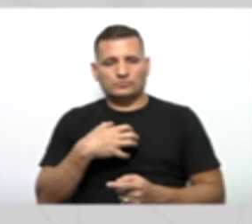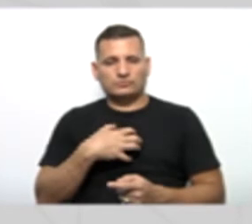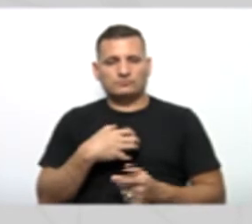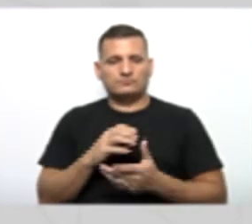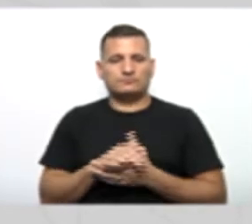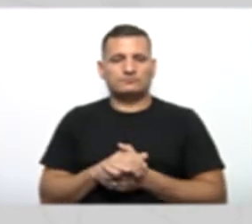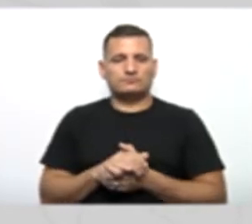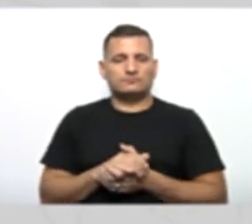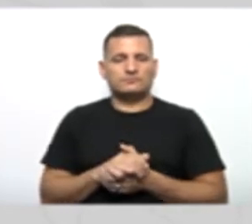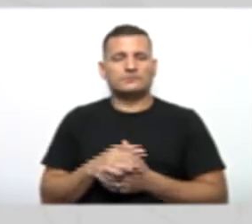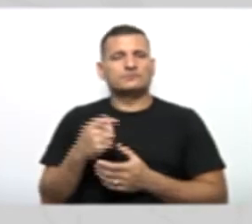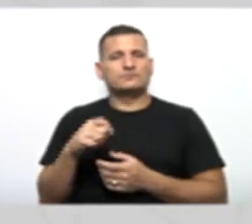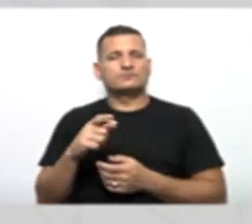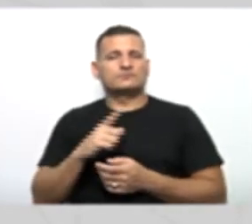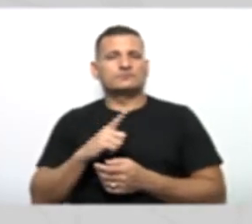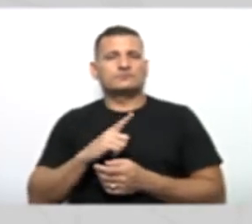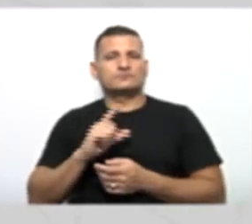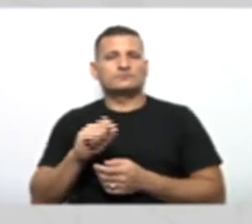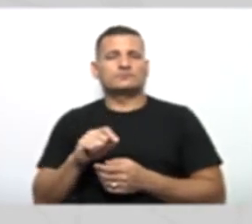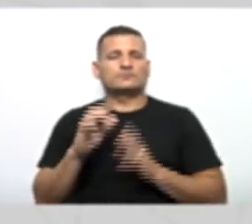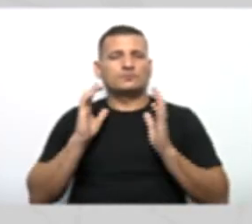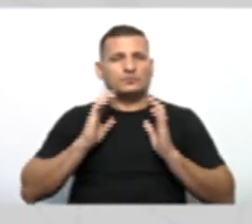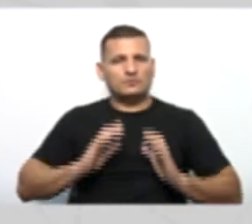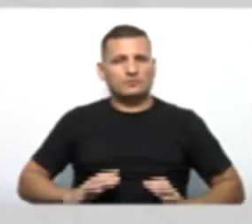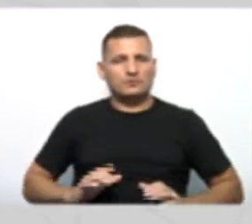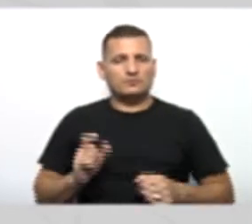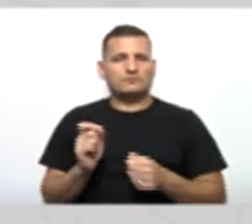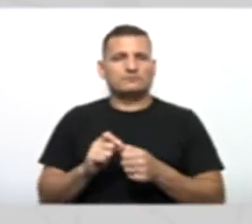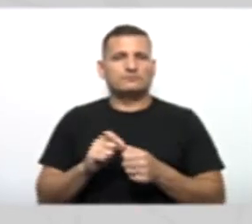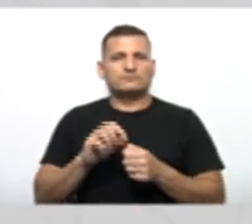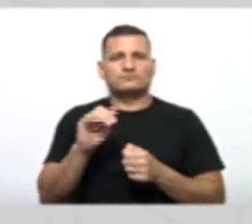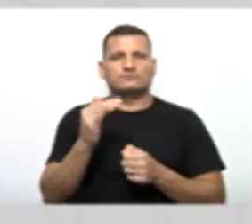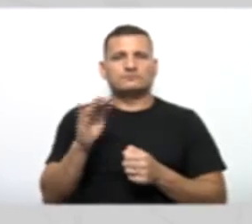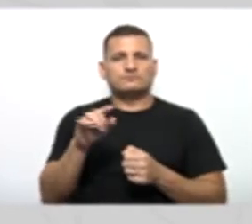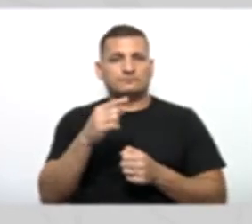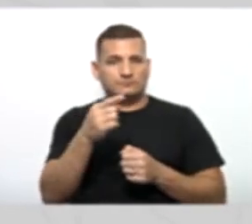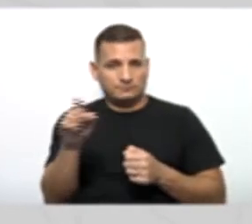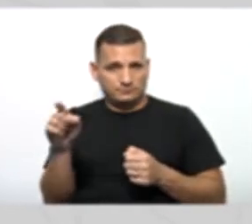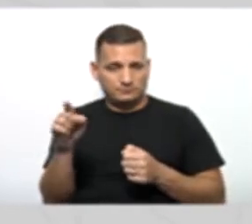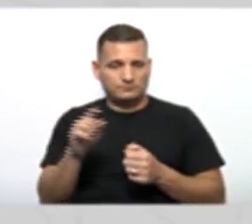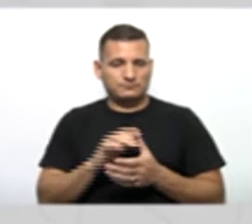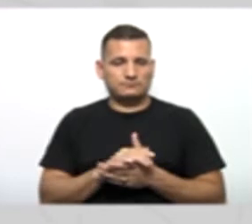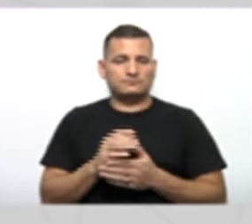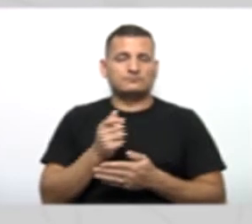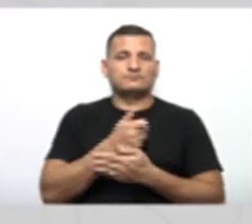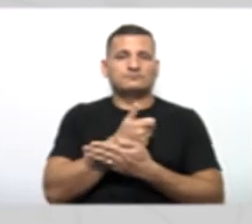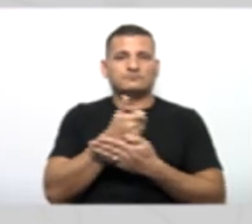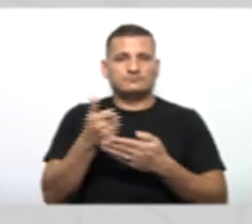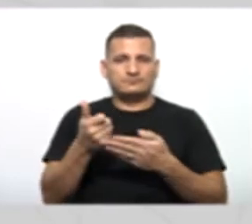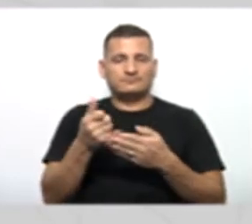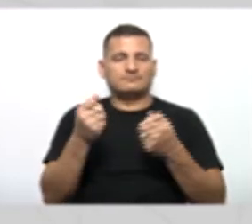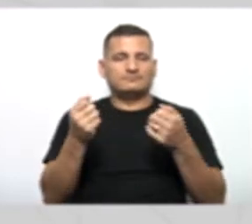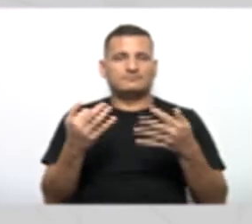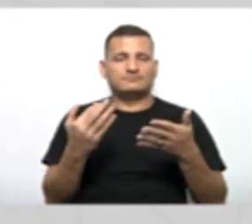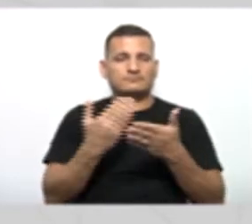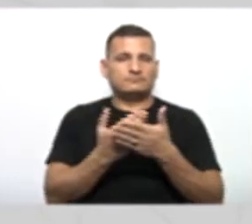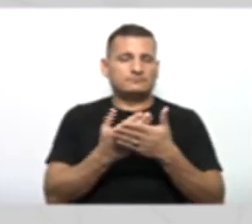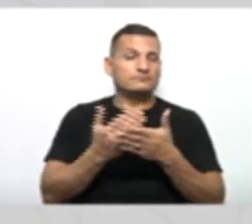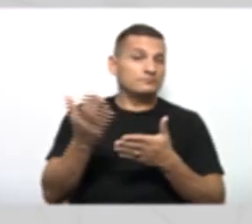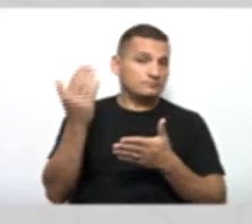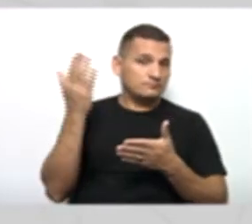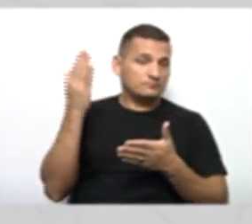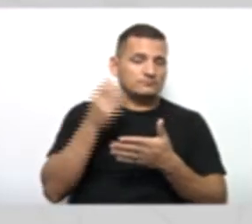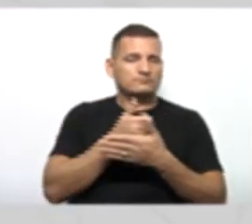precisam da conduta eles precisam da ação do indivíduo ou seja a moral como nós falamos aula passada